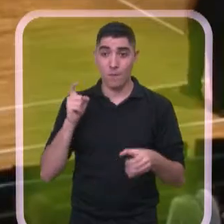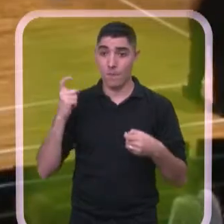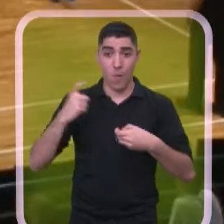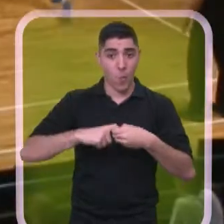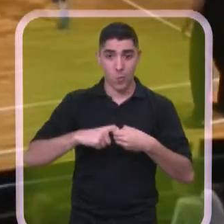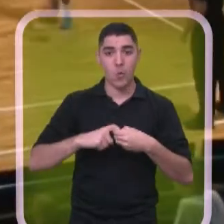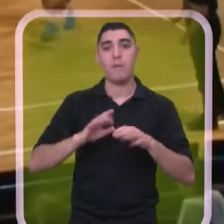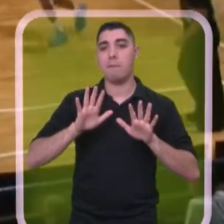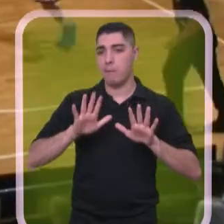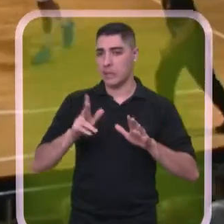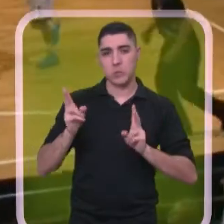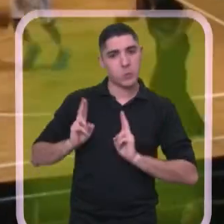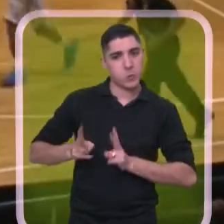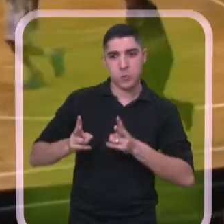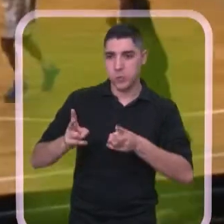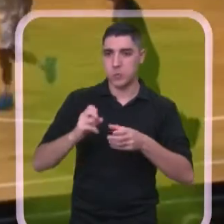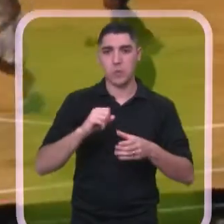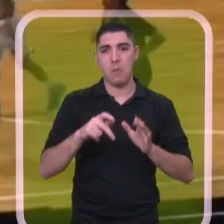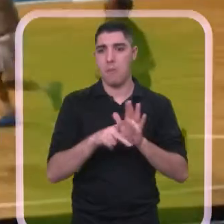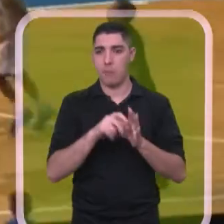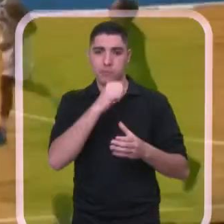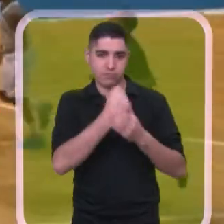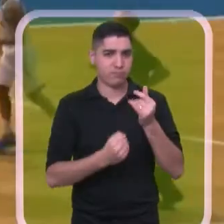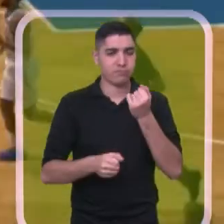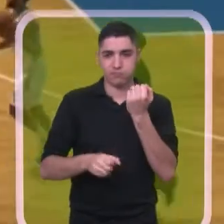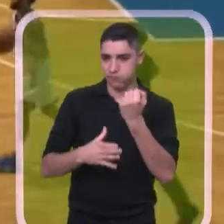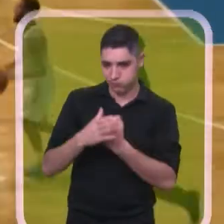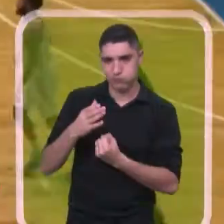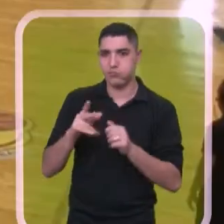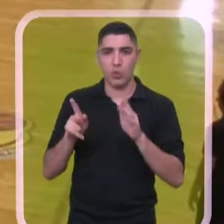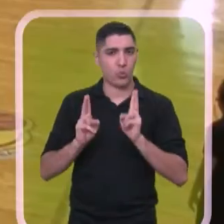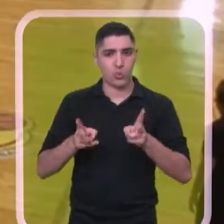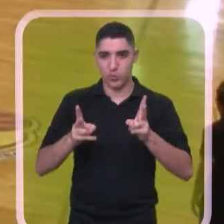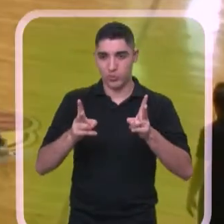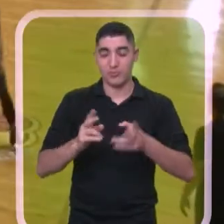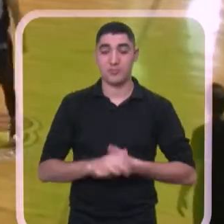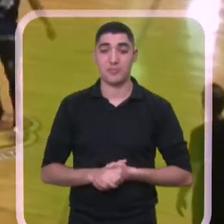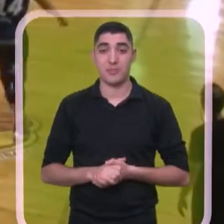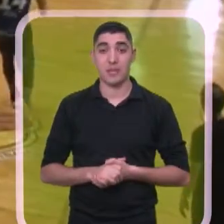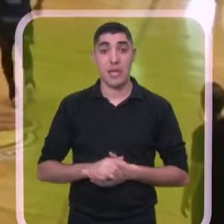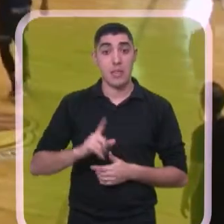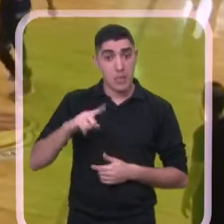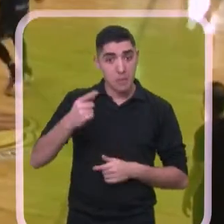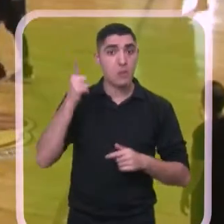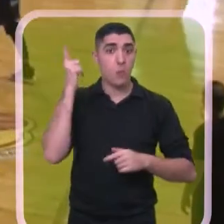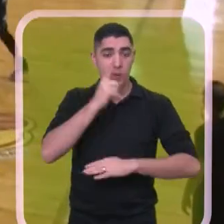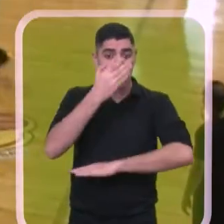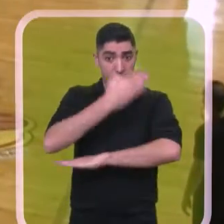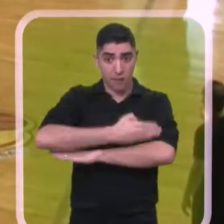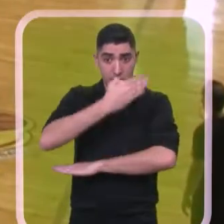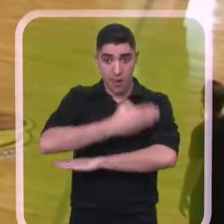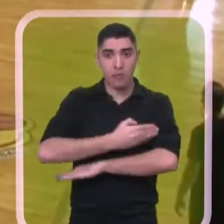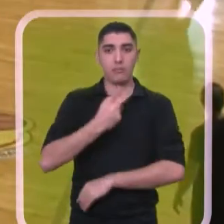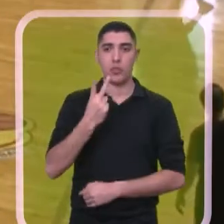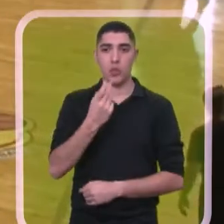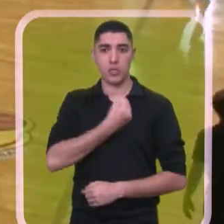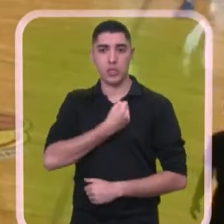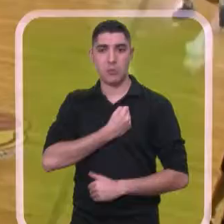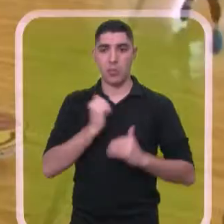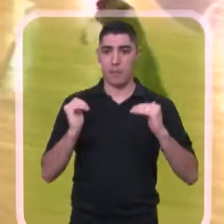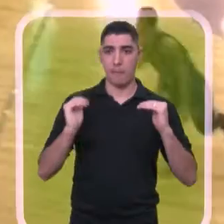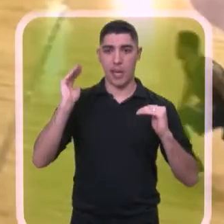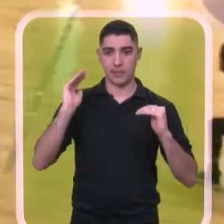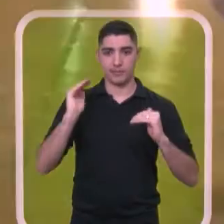as equipes jogaram os 30 segundos restantes da primeira etapa. E ainda deu tempo do Rio Claro fazer mais 2 pontos com